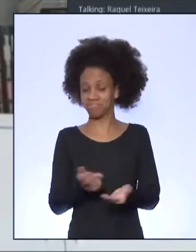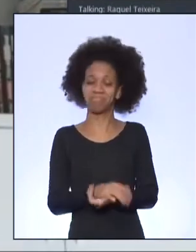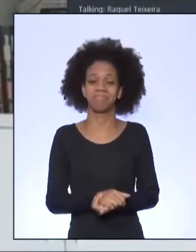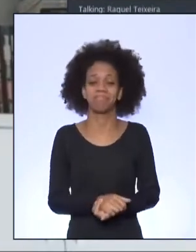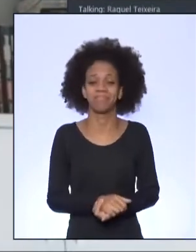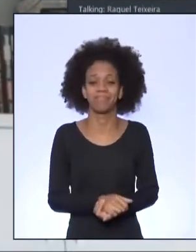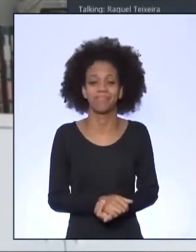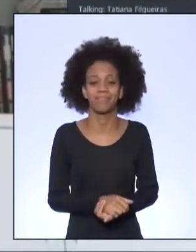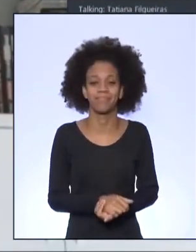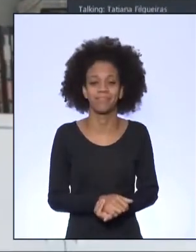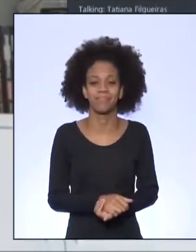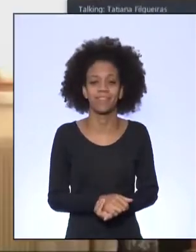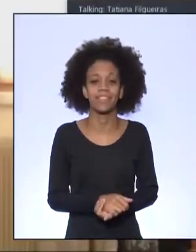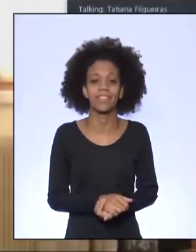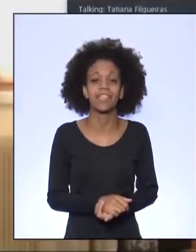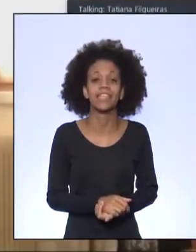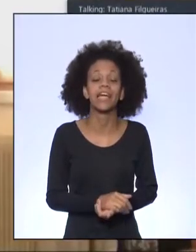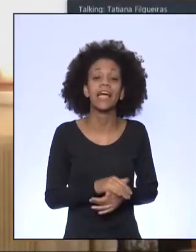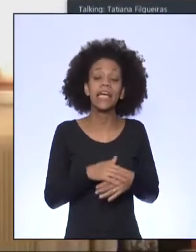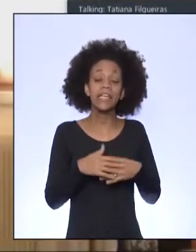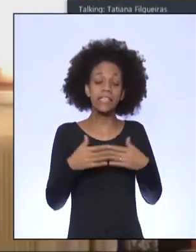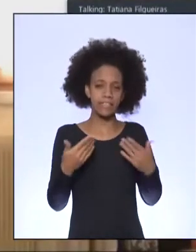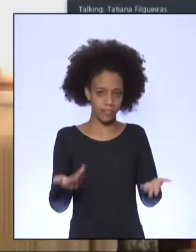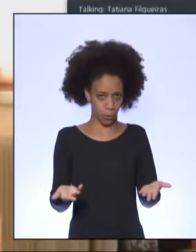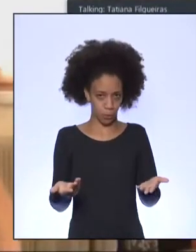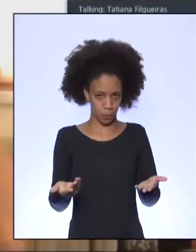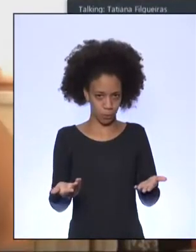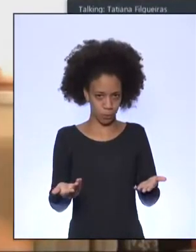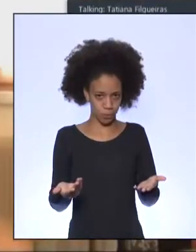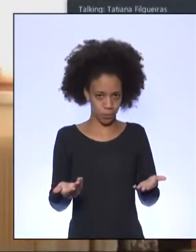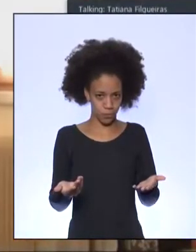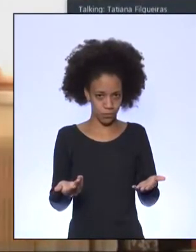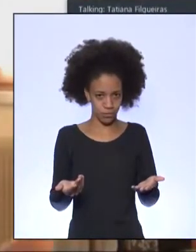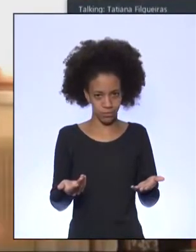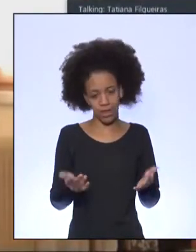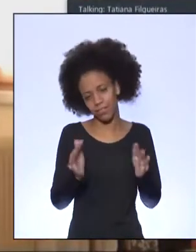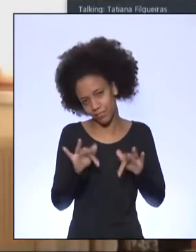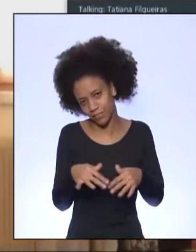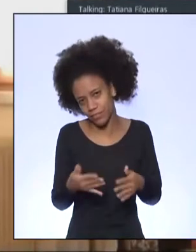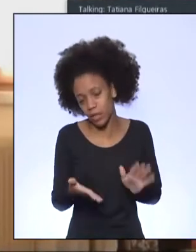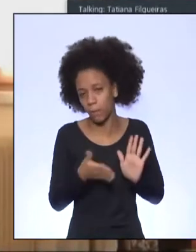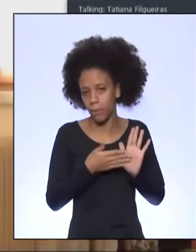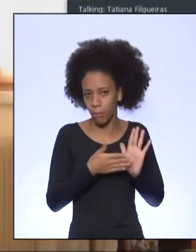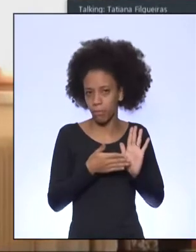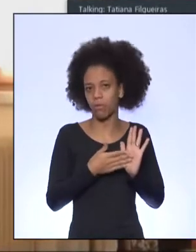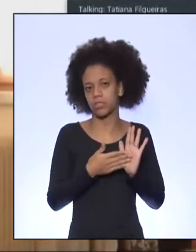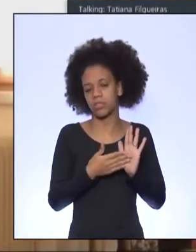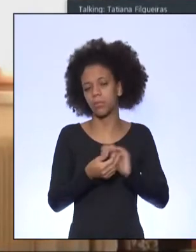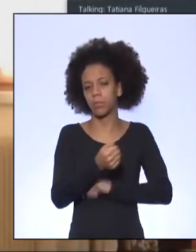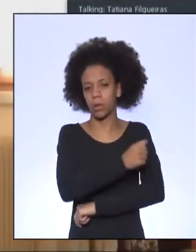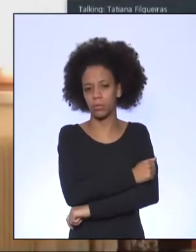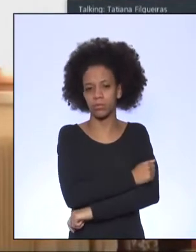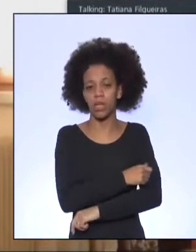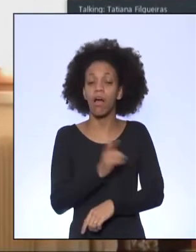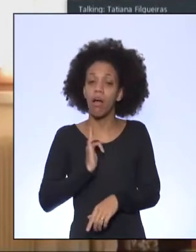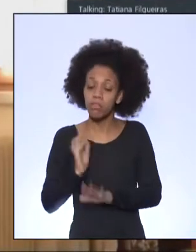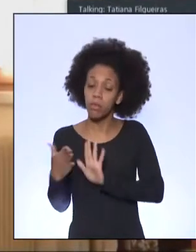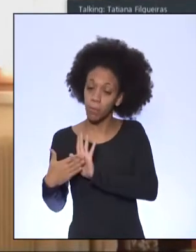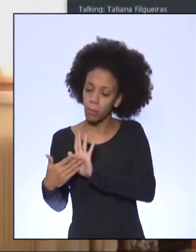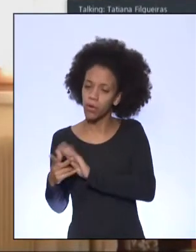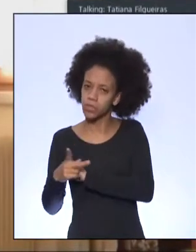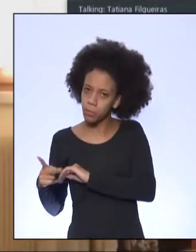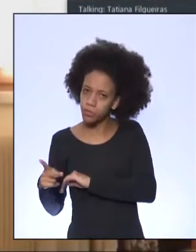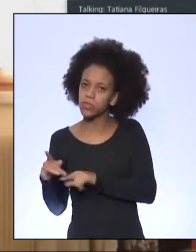Vamos lá. Vamos lá. Da mesma, enfim, toda essa proposta que tem para o aluno, a gente tem para os